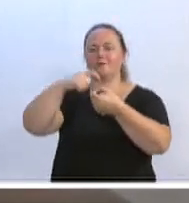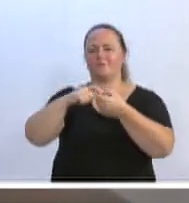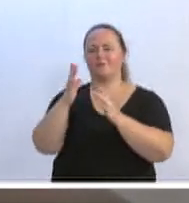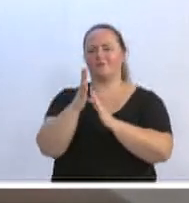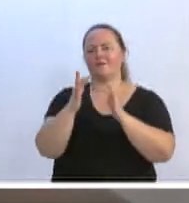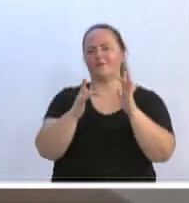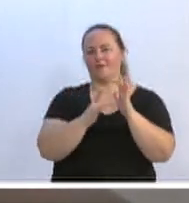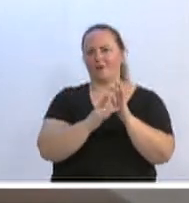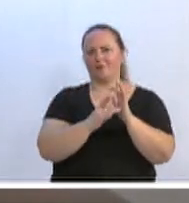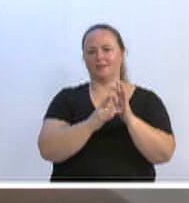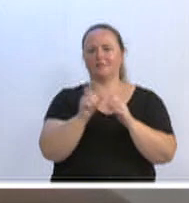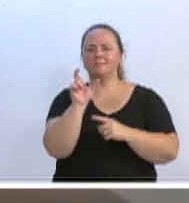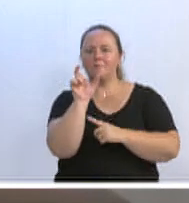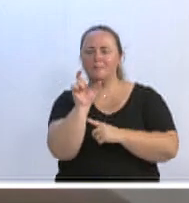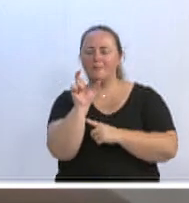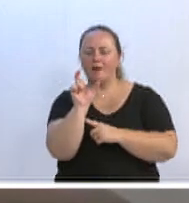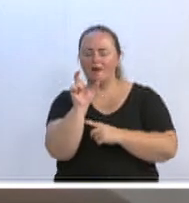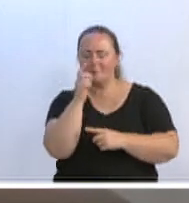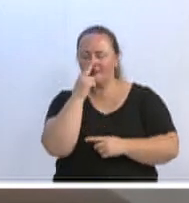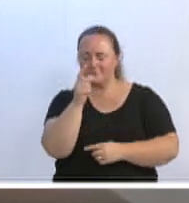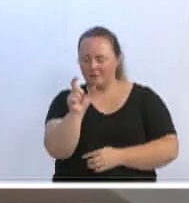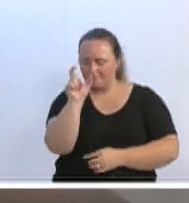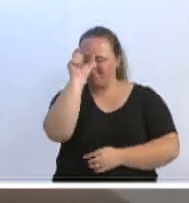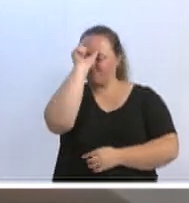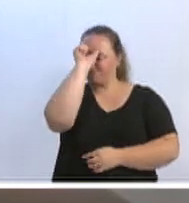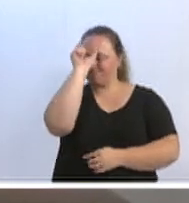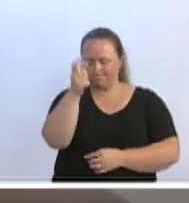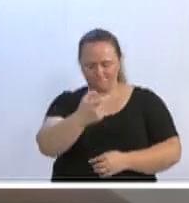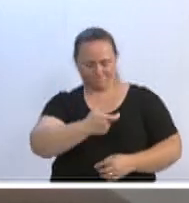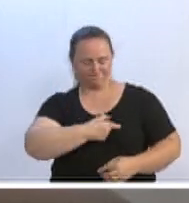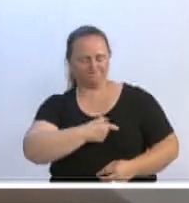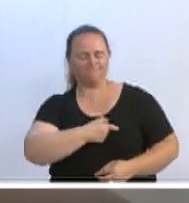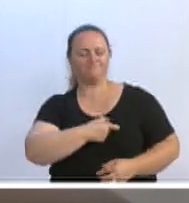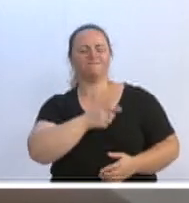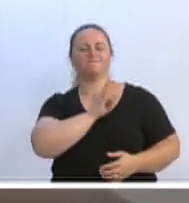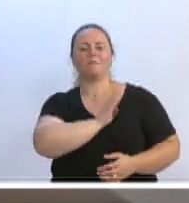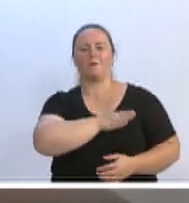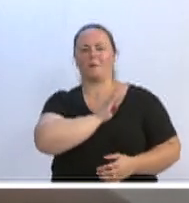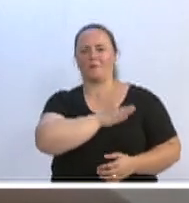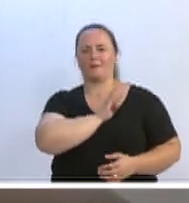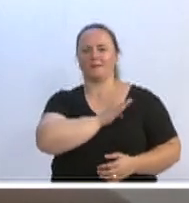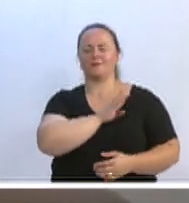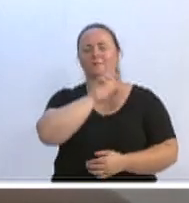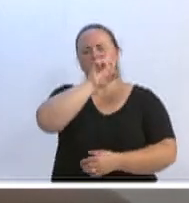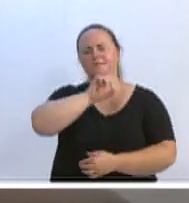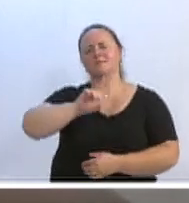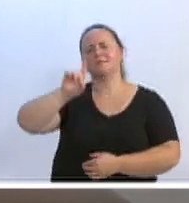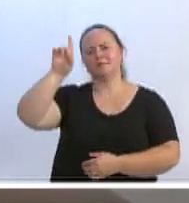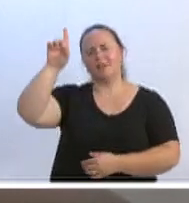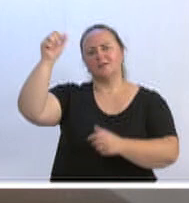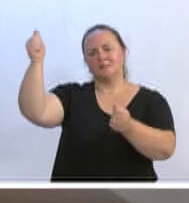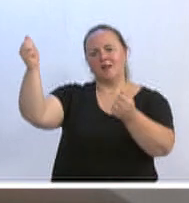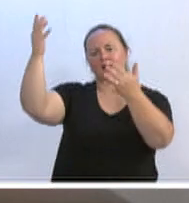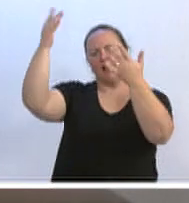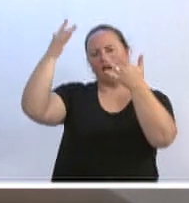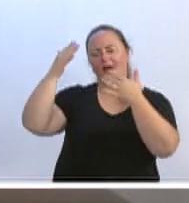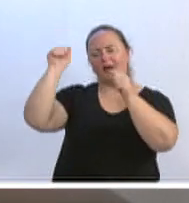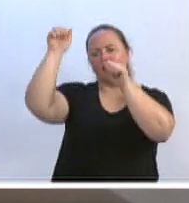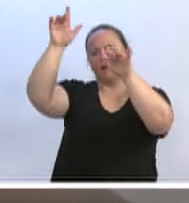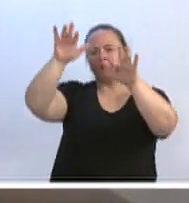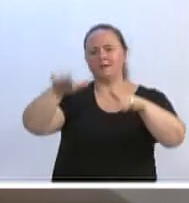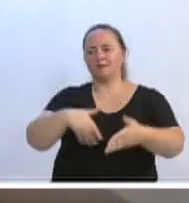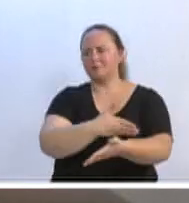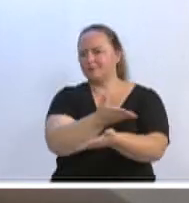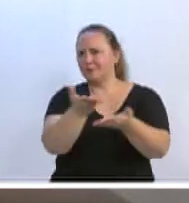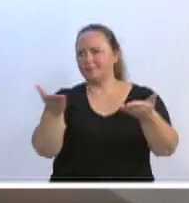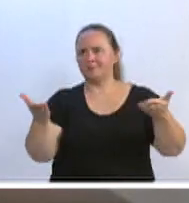Que fique essa palavra para os nossos corações, que Deus assim nos abençoe através da